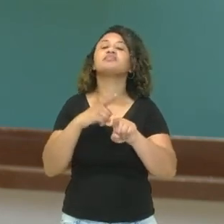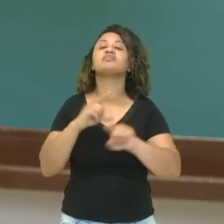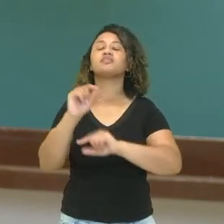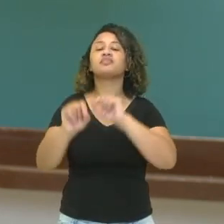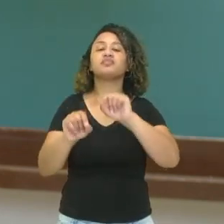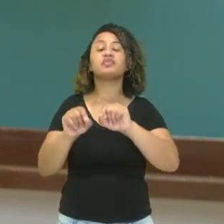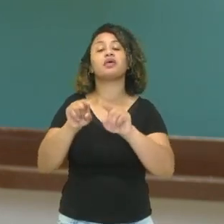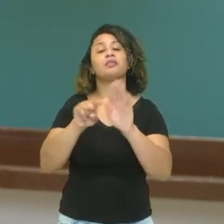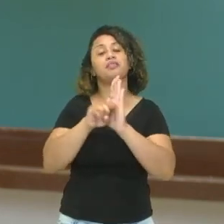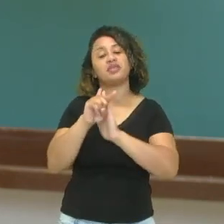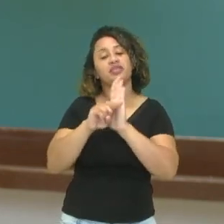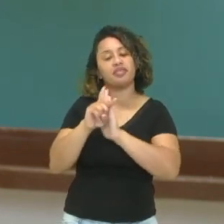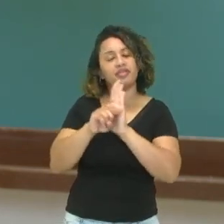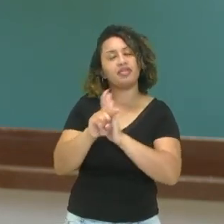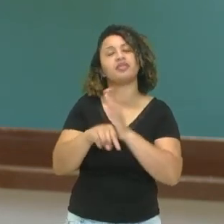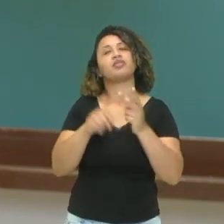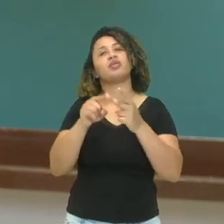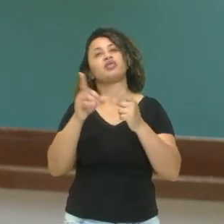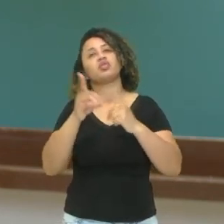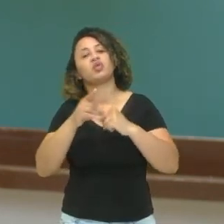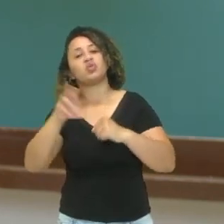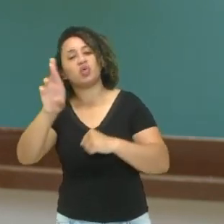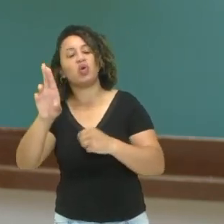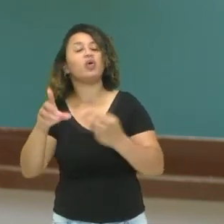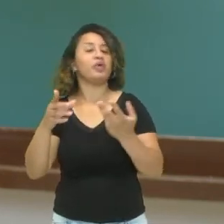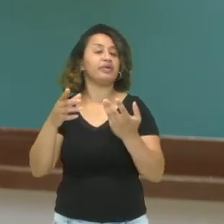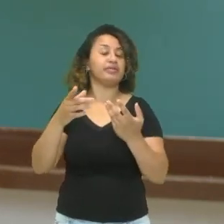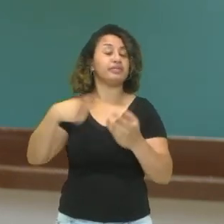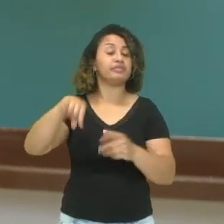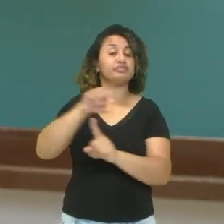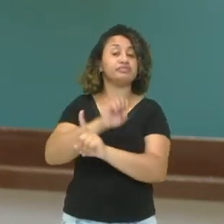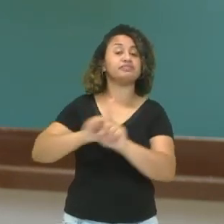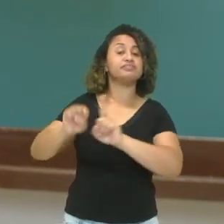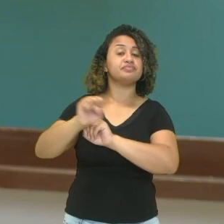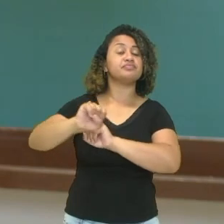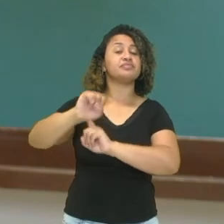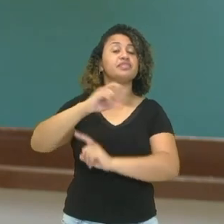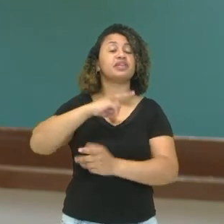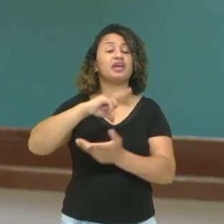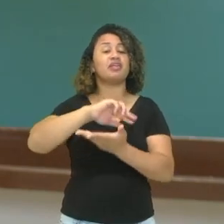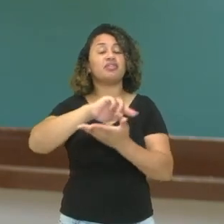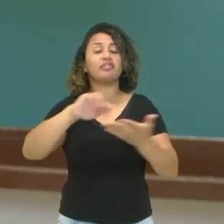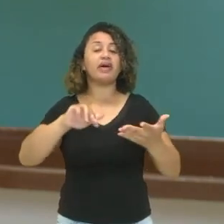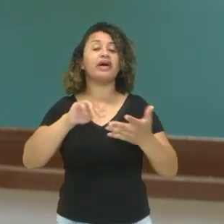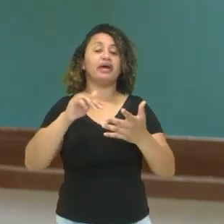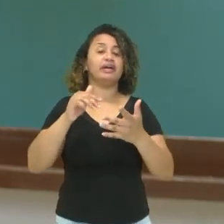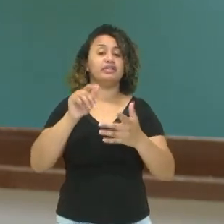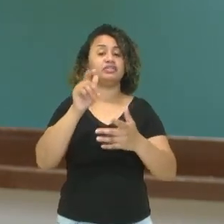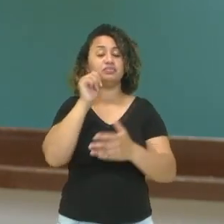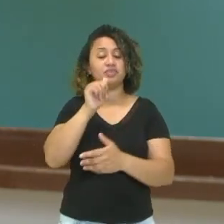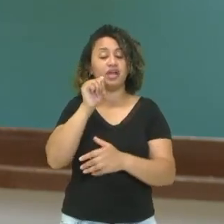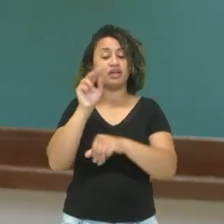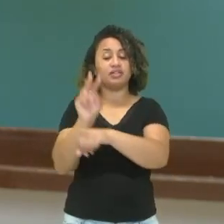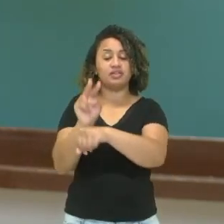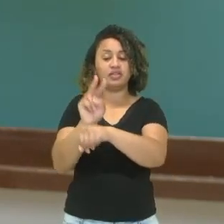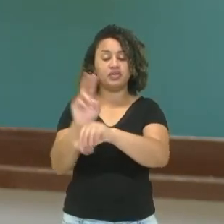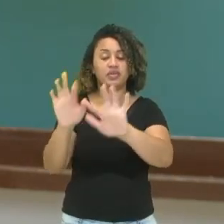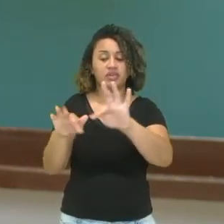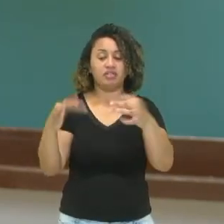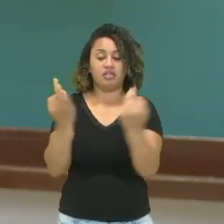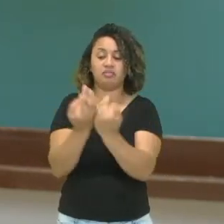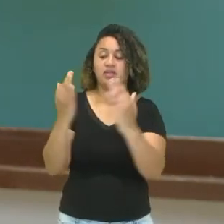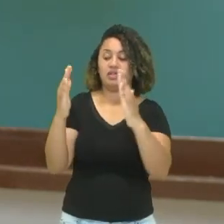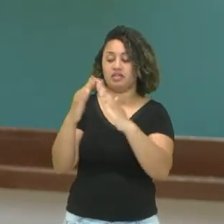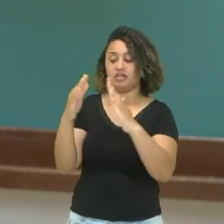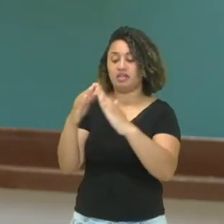são pesquisadoras, doutoras, e na nossa sociedade está cheio de mulheres que além de cuidar da família, da casa, dos